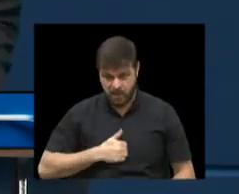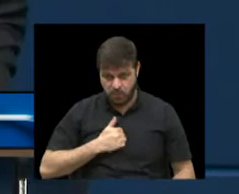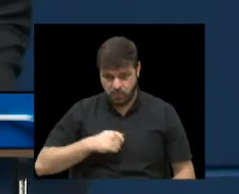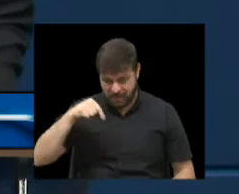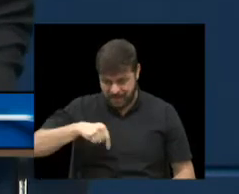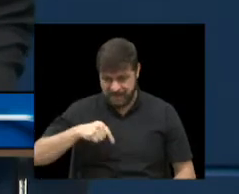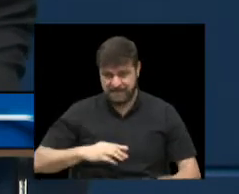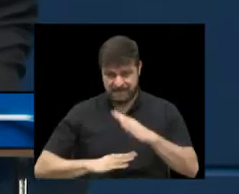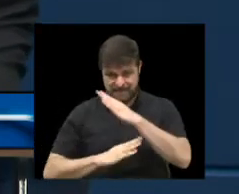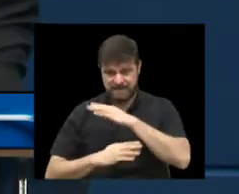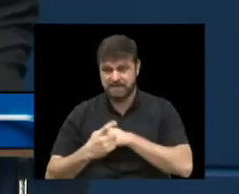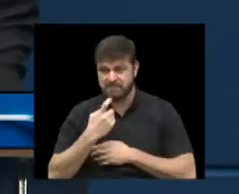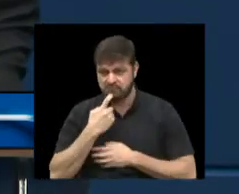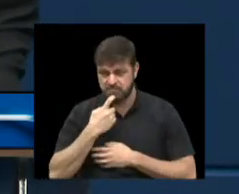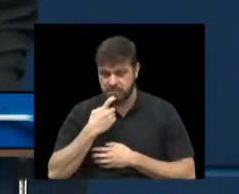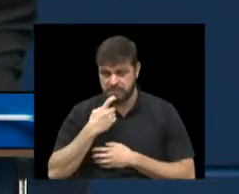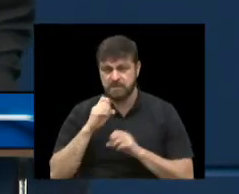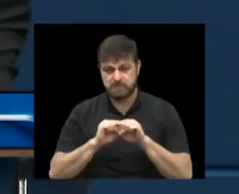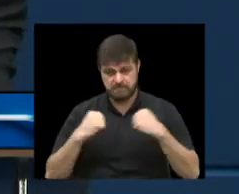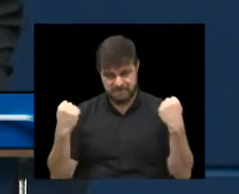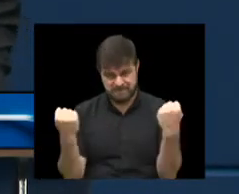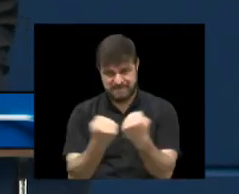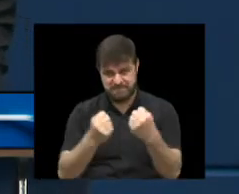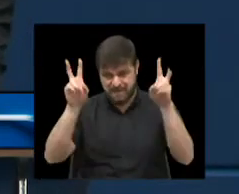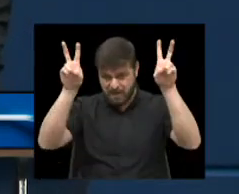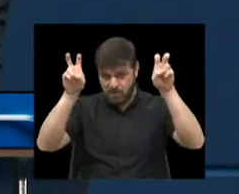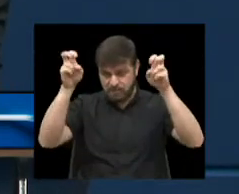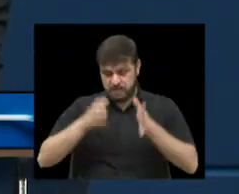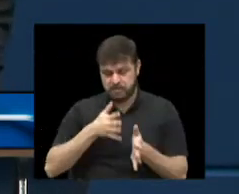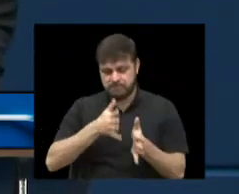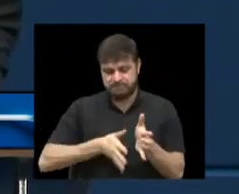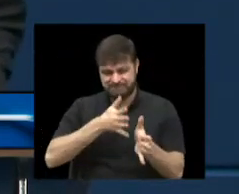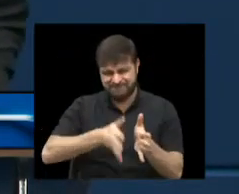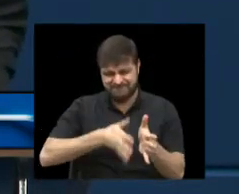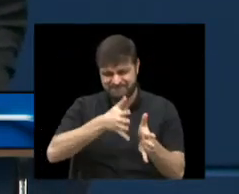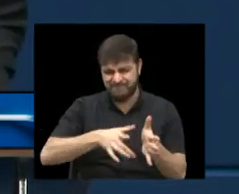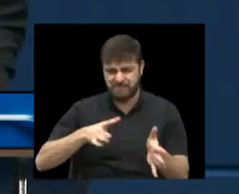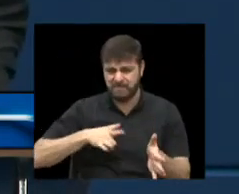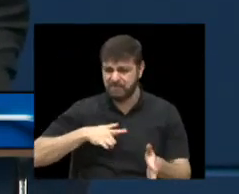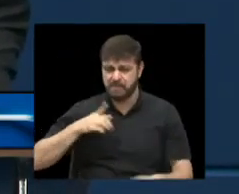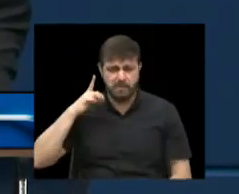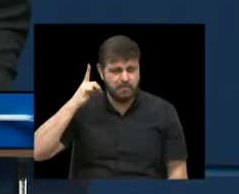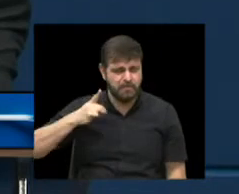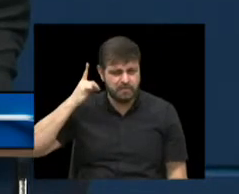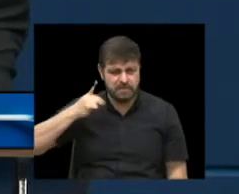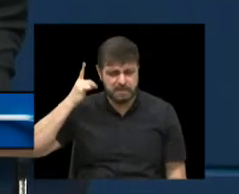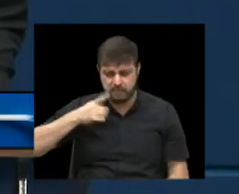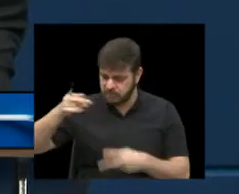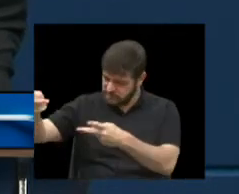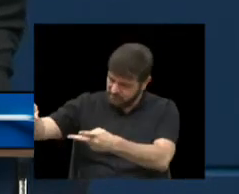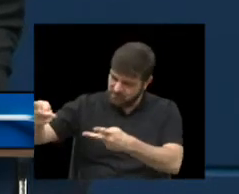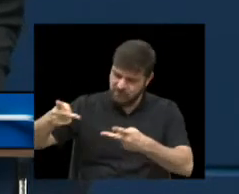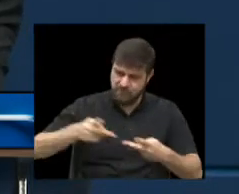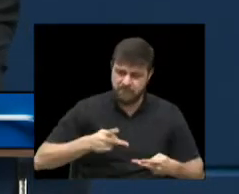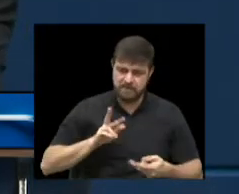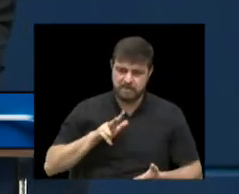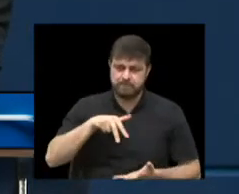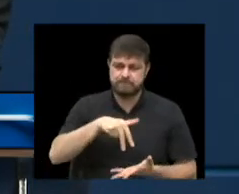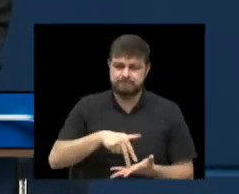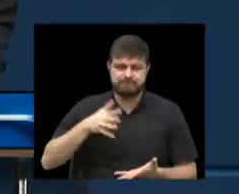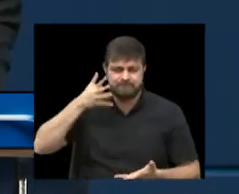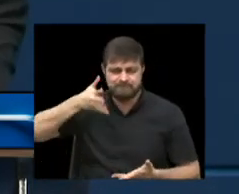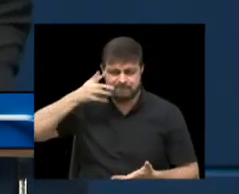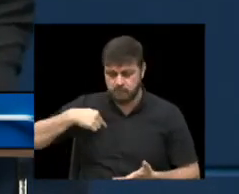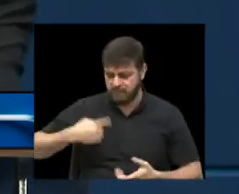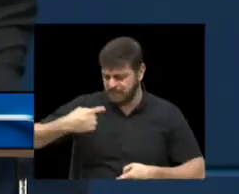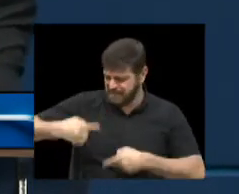na Câmara Municipal de Campinas, também com a presença do Quintela, do deputado Cauê Macris. Nós iremos fazer um